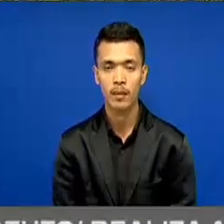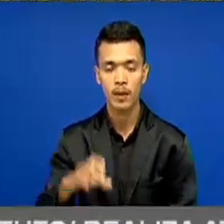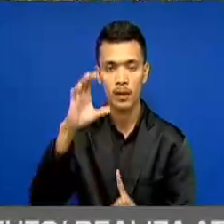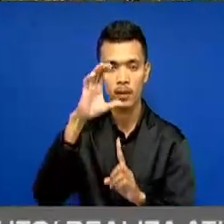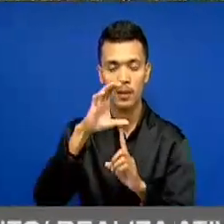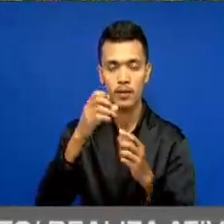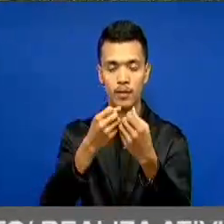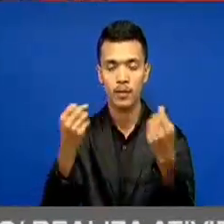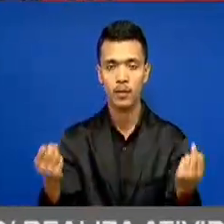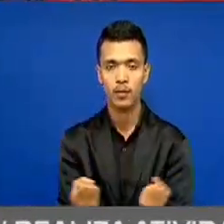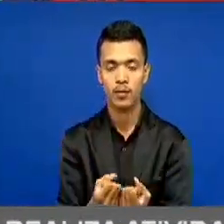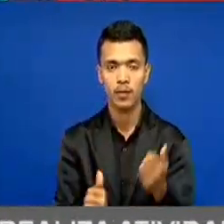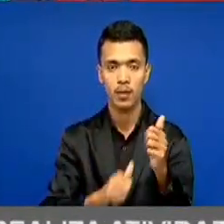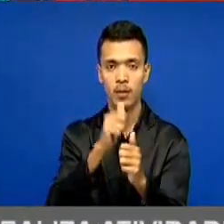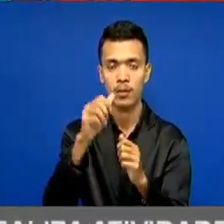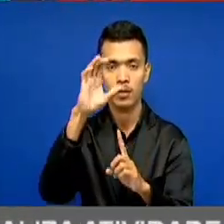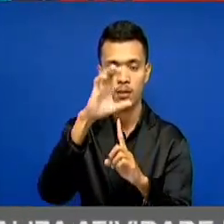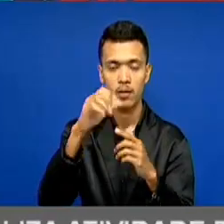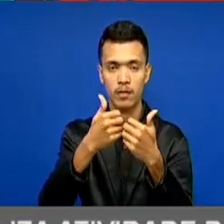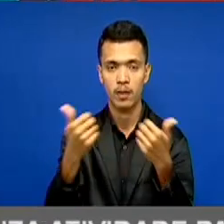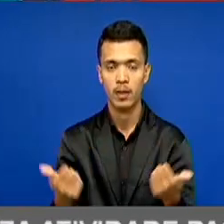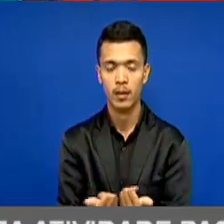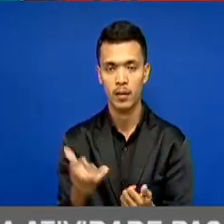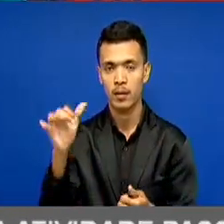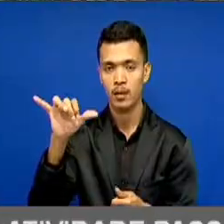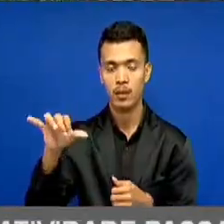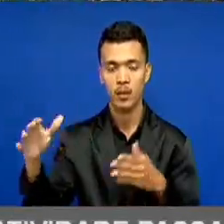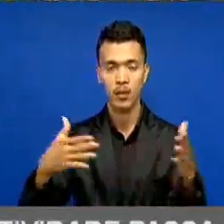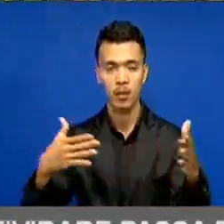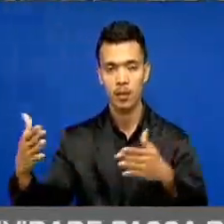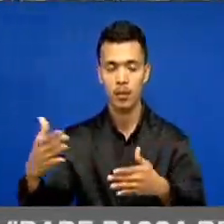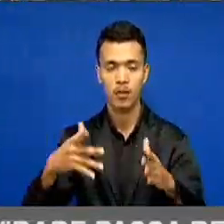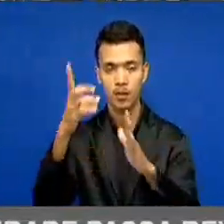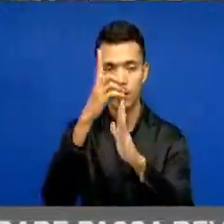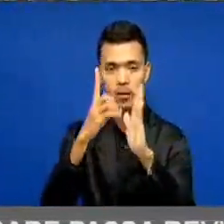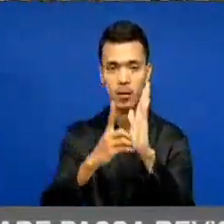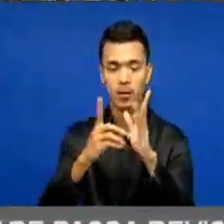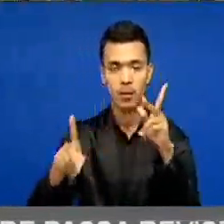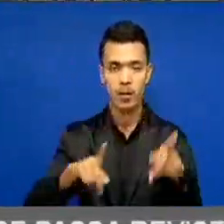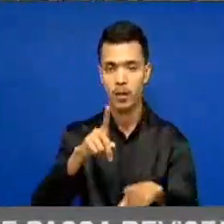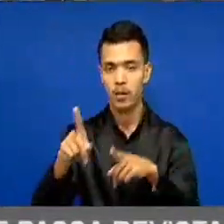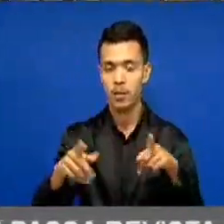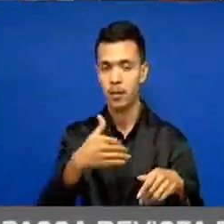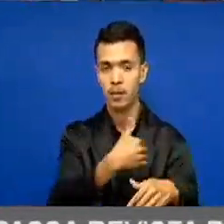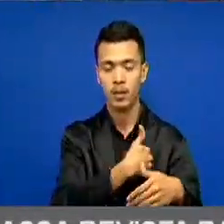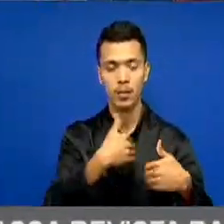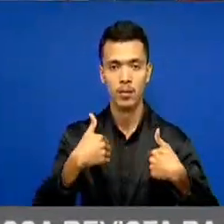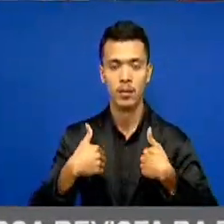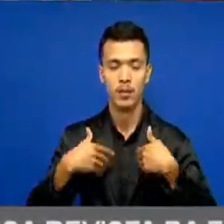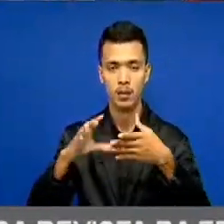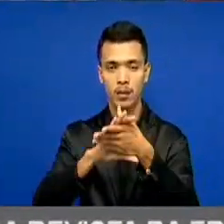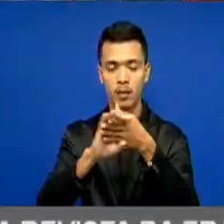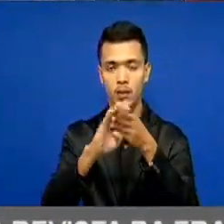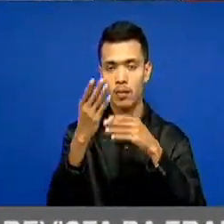Chefe suku Gugleur orienta una safe alia sira, hodi recolhe dados população na bela iha cartão eleitoral, atunune bela hato pedido ba